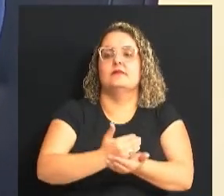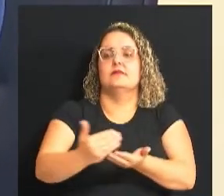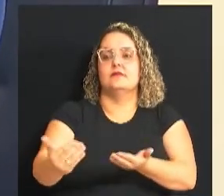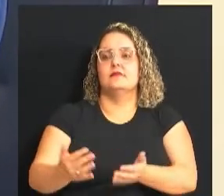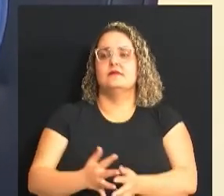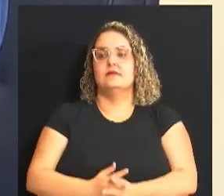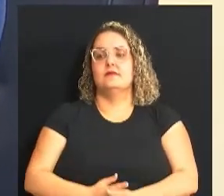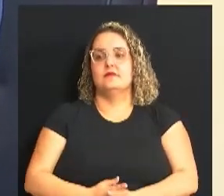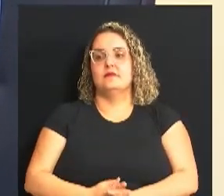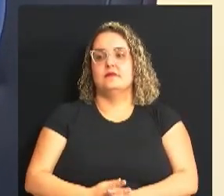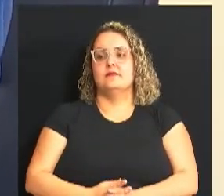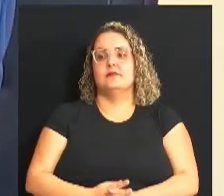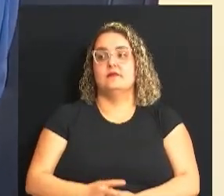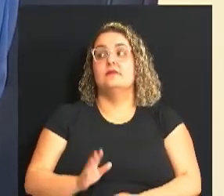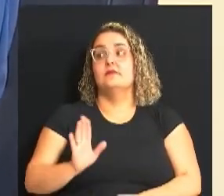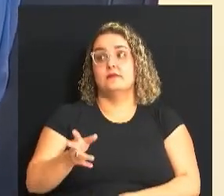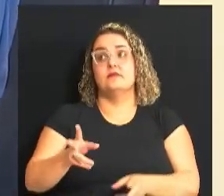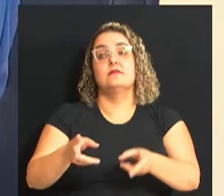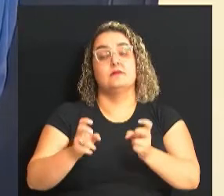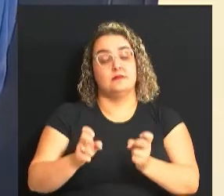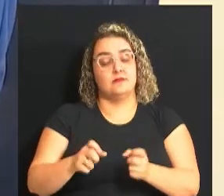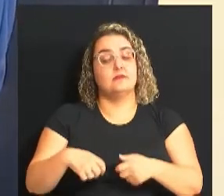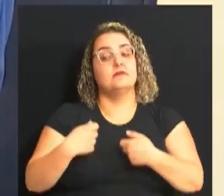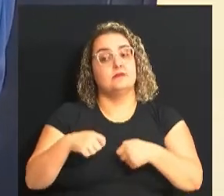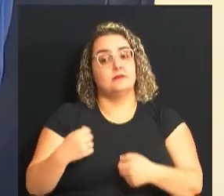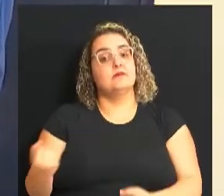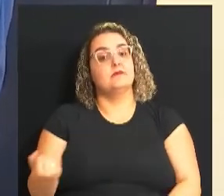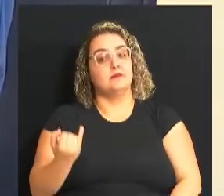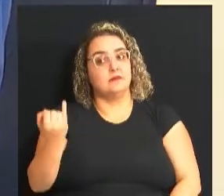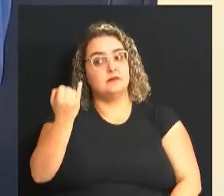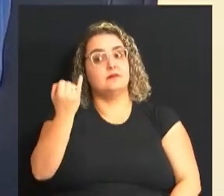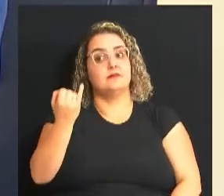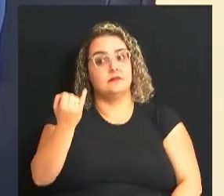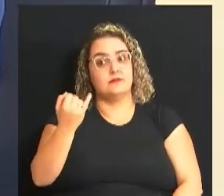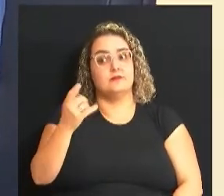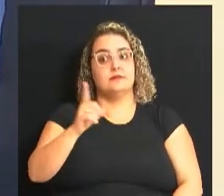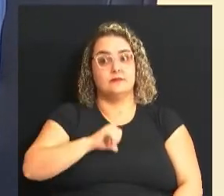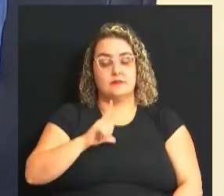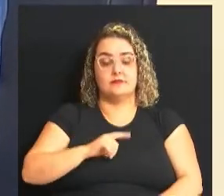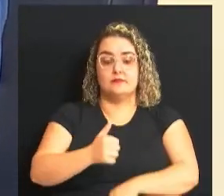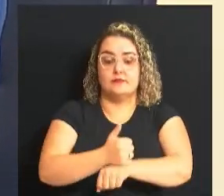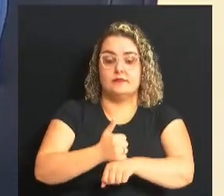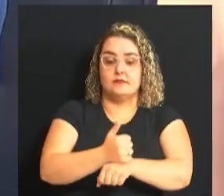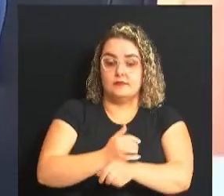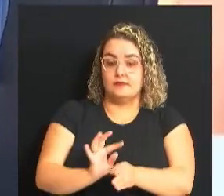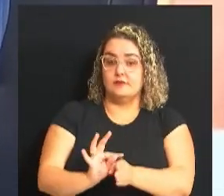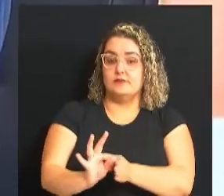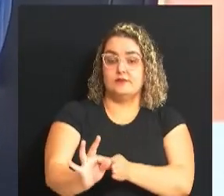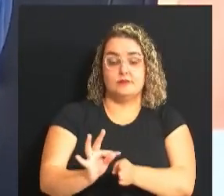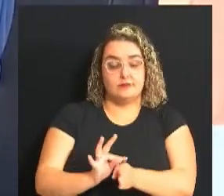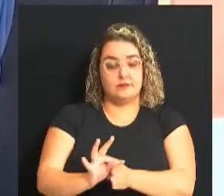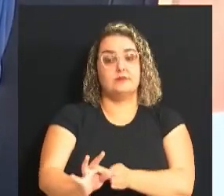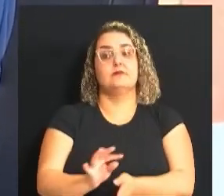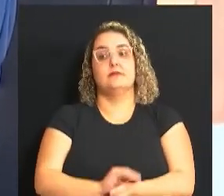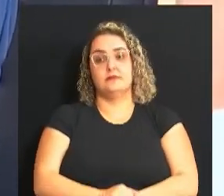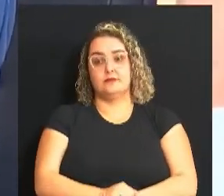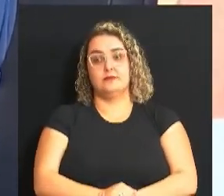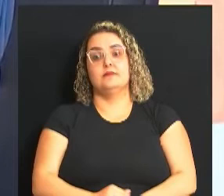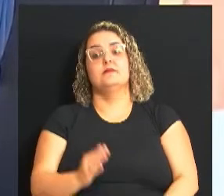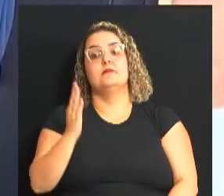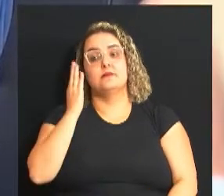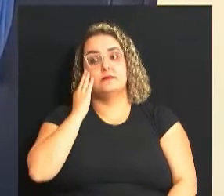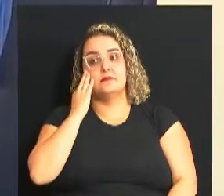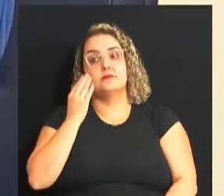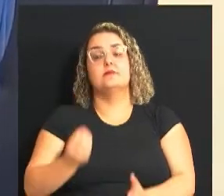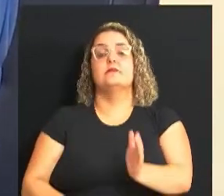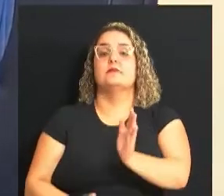mas já se percebia a necessidade e a importância da existência dos conselhos tutelares. A gente sabe que criar mais